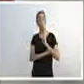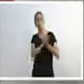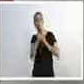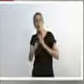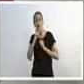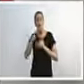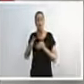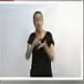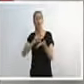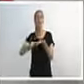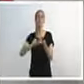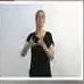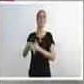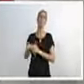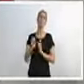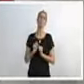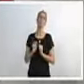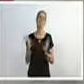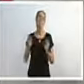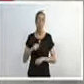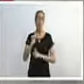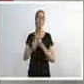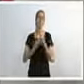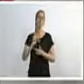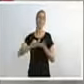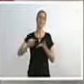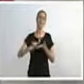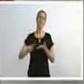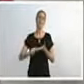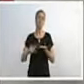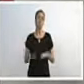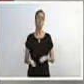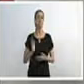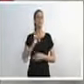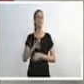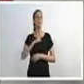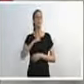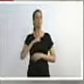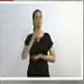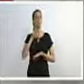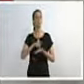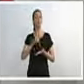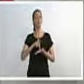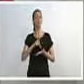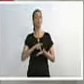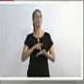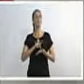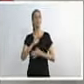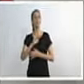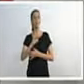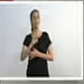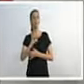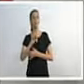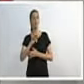consentimento da FAEMA para poder fazer o trabalho. A autorização ele já tem da Fátima, que é autorização legal, amparo legal. Então, precisamos trabalhar em conjunto